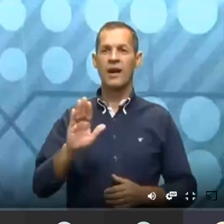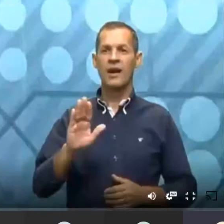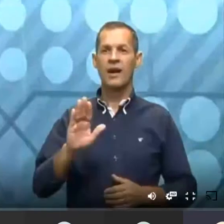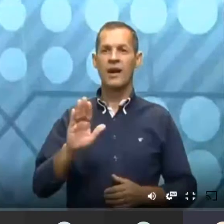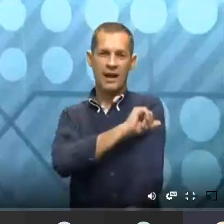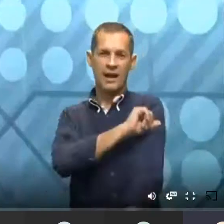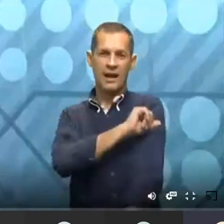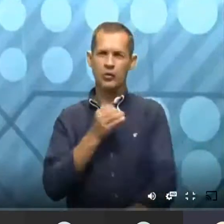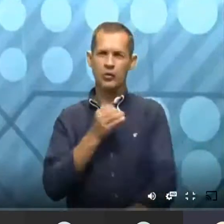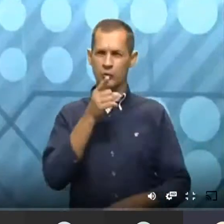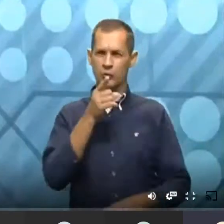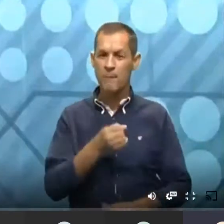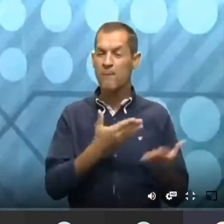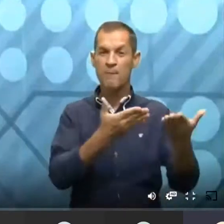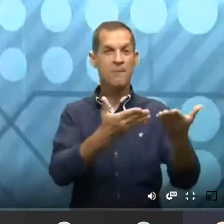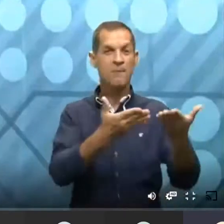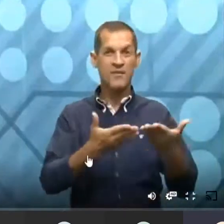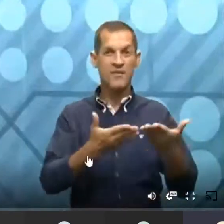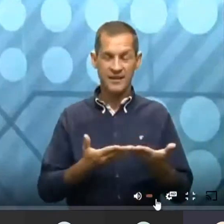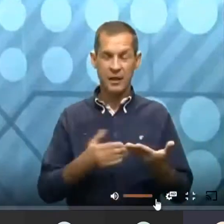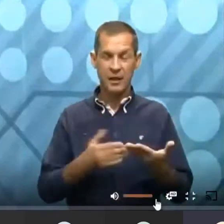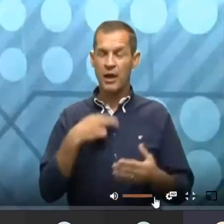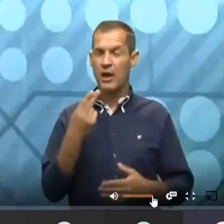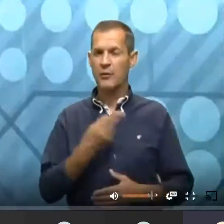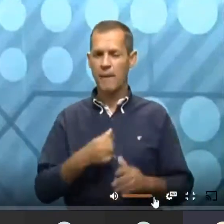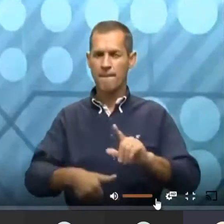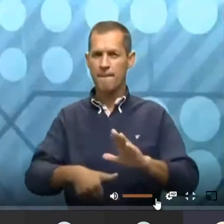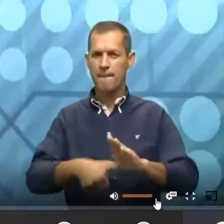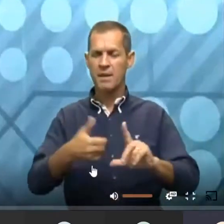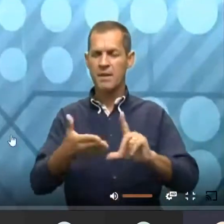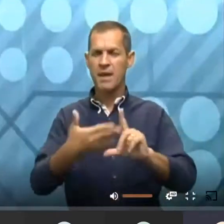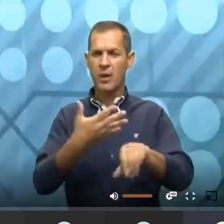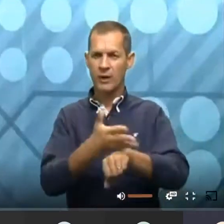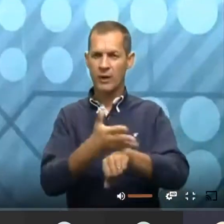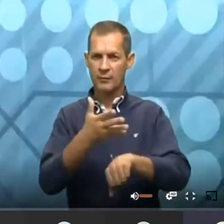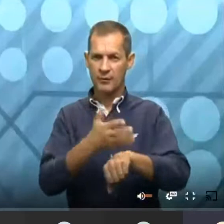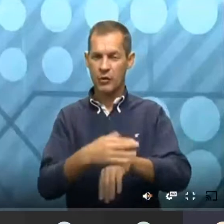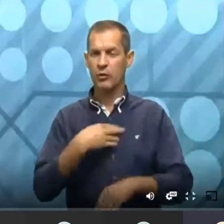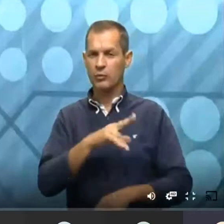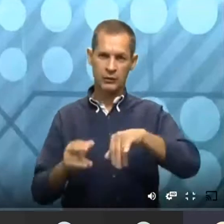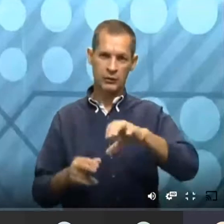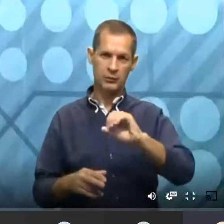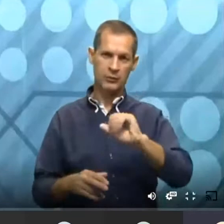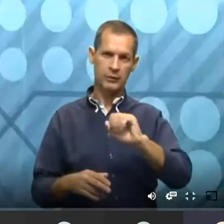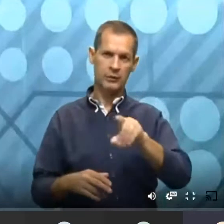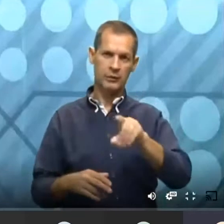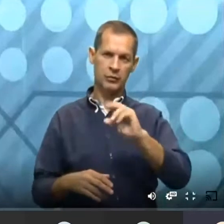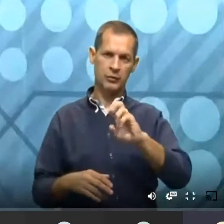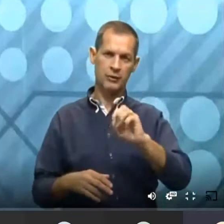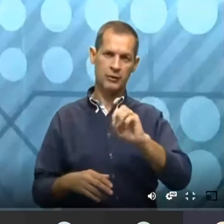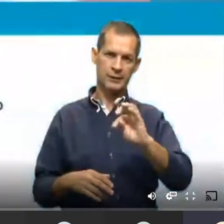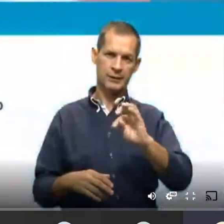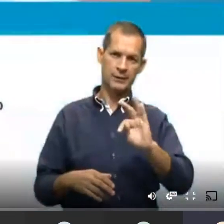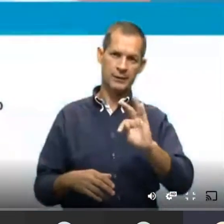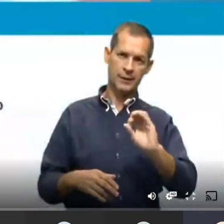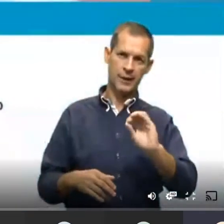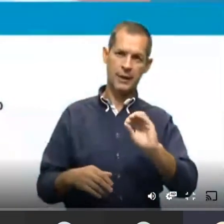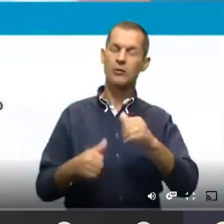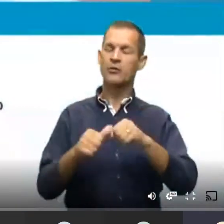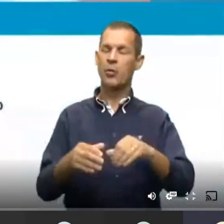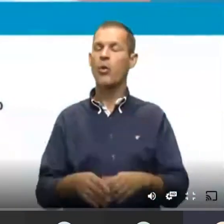Olá, caro aluno, tudo bem? Seja muito bem-vindo à nossa primeira aula prática. Meu nome é João Renato Pesarini e